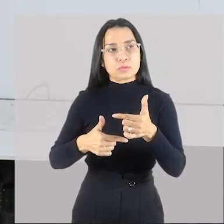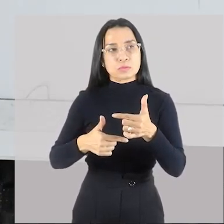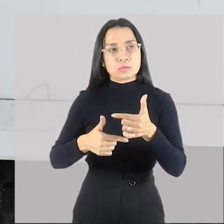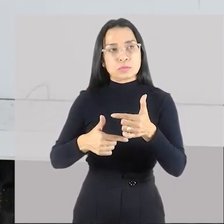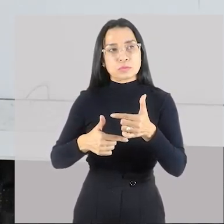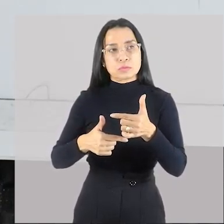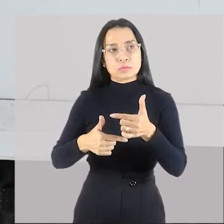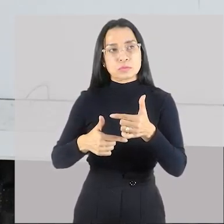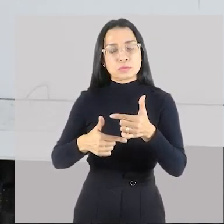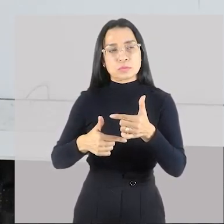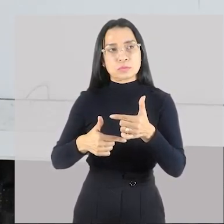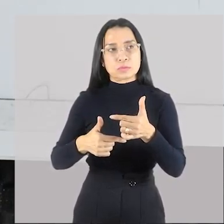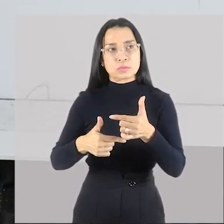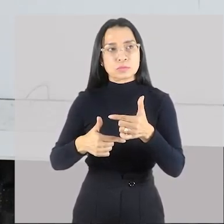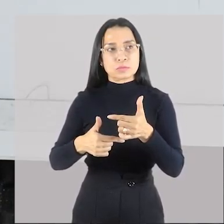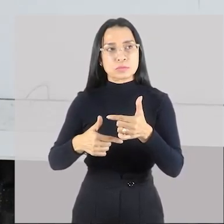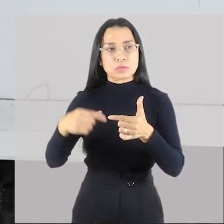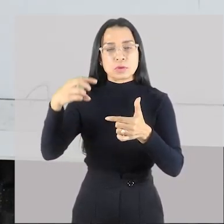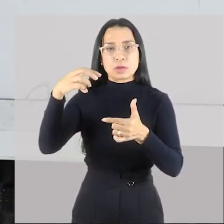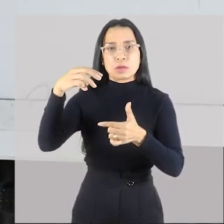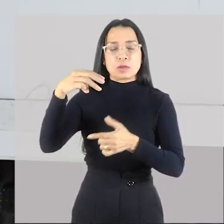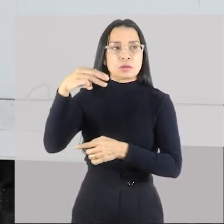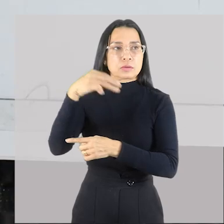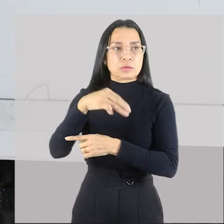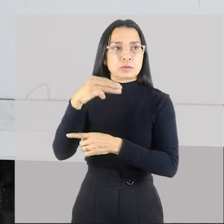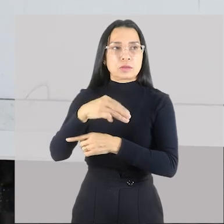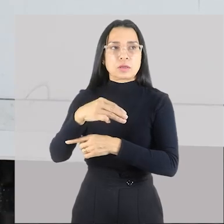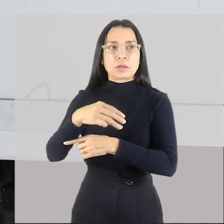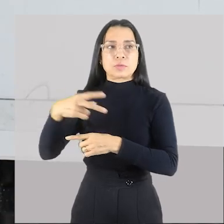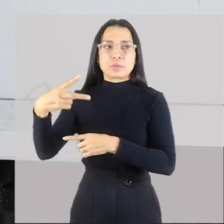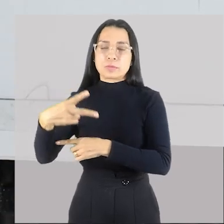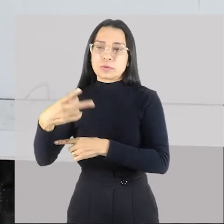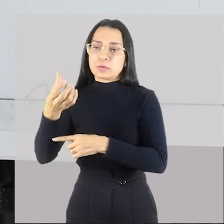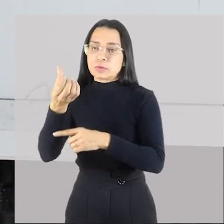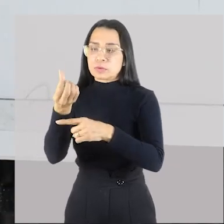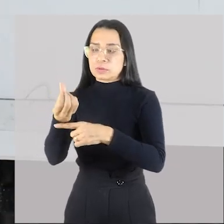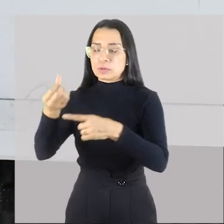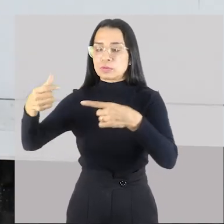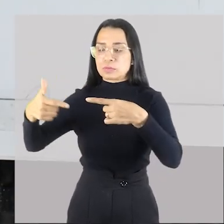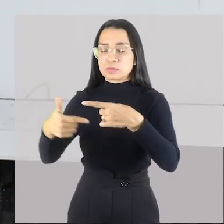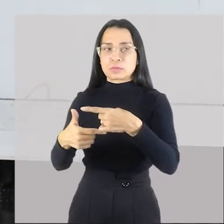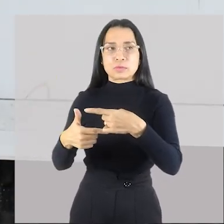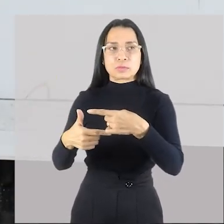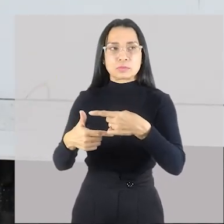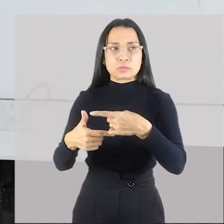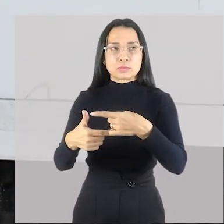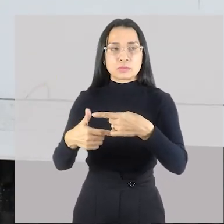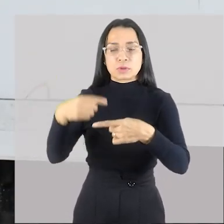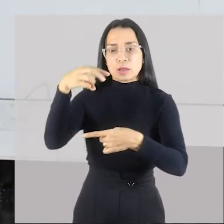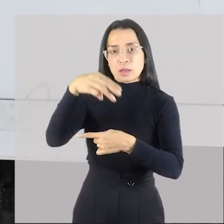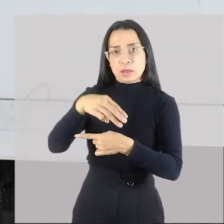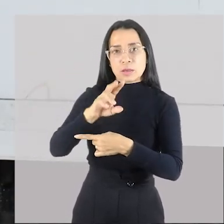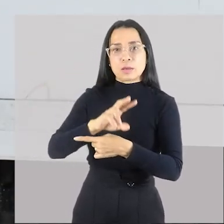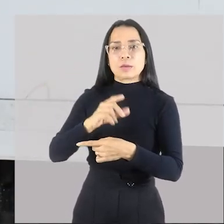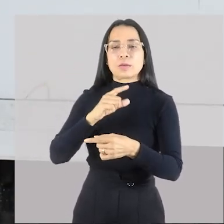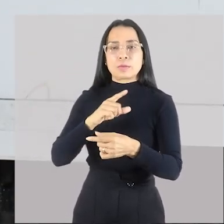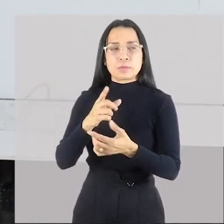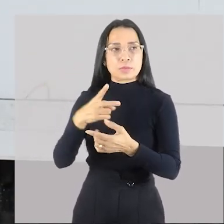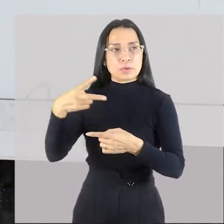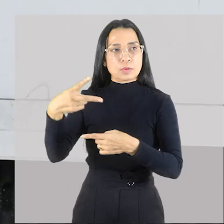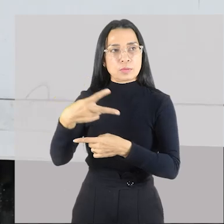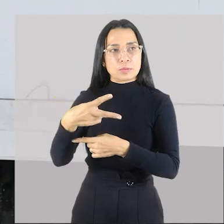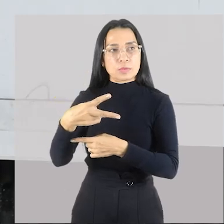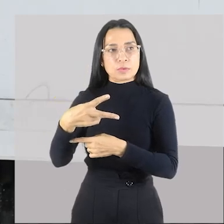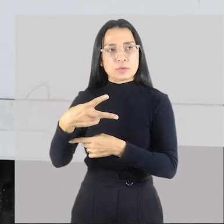Então m vai ser maior do que 6 dividido por 2. Então esse m aqui tem que ser maior do